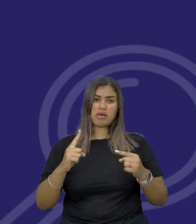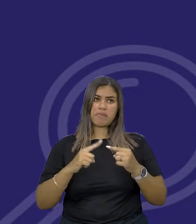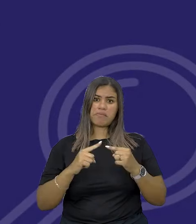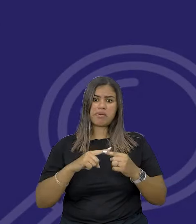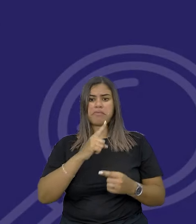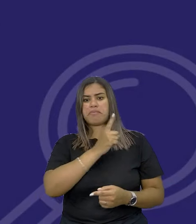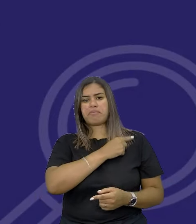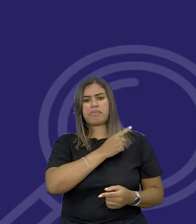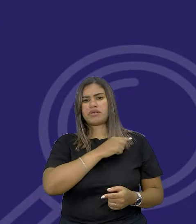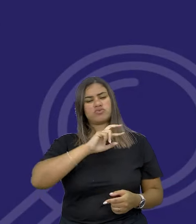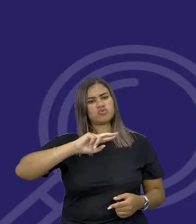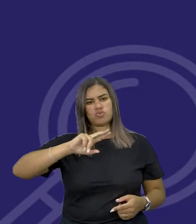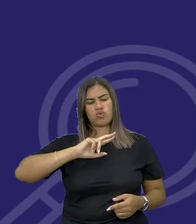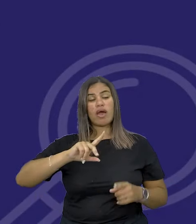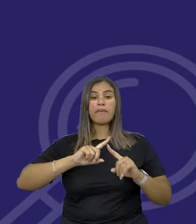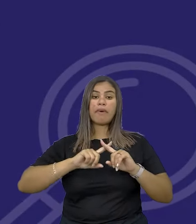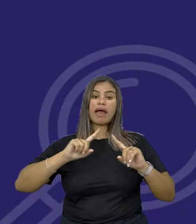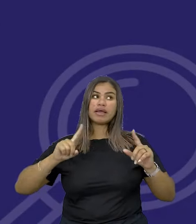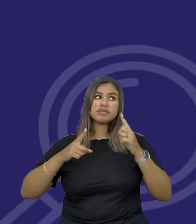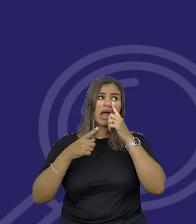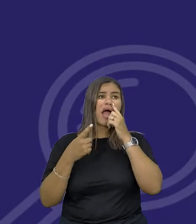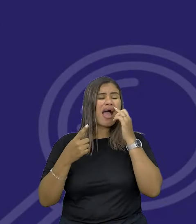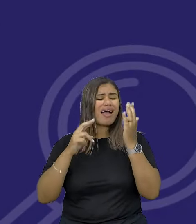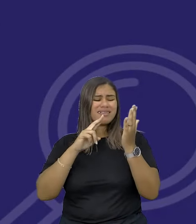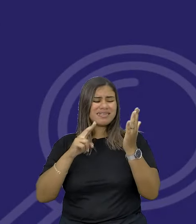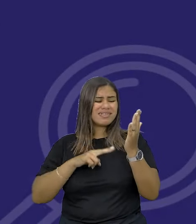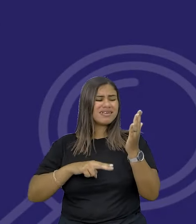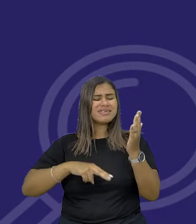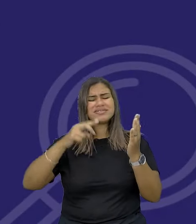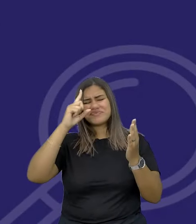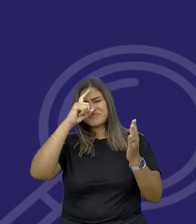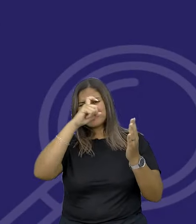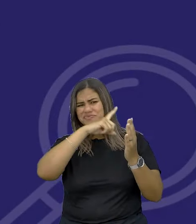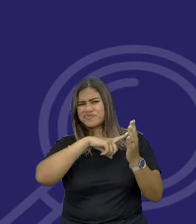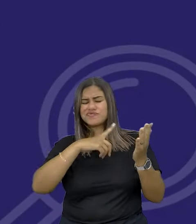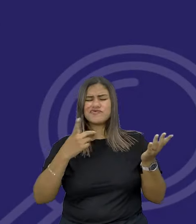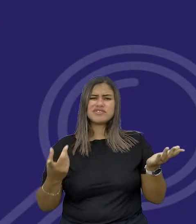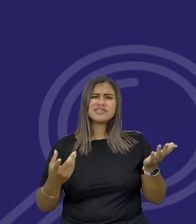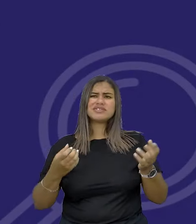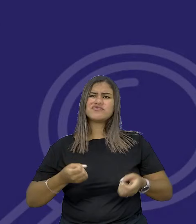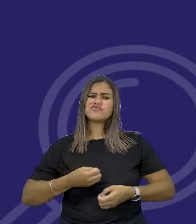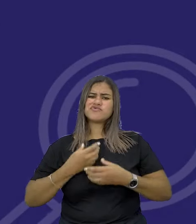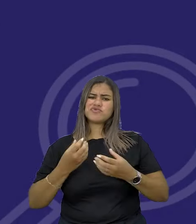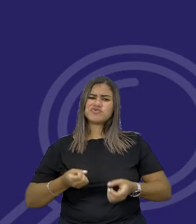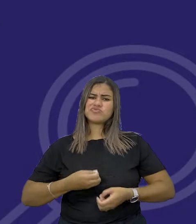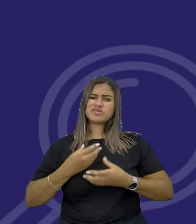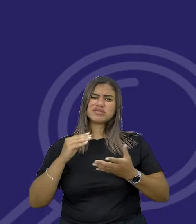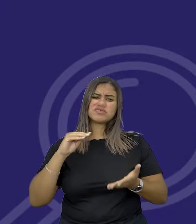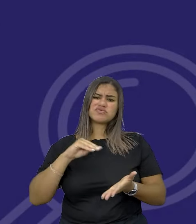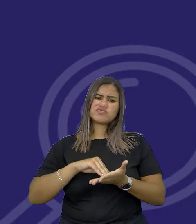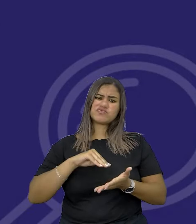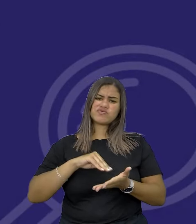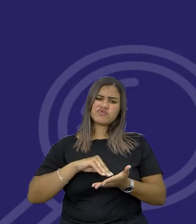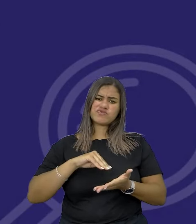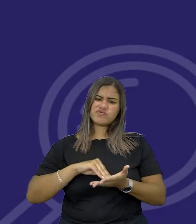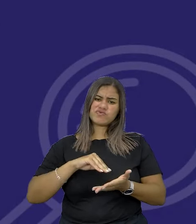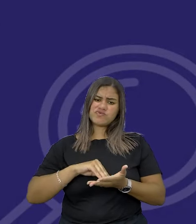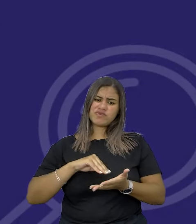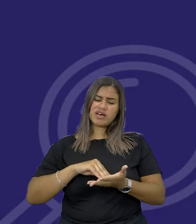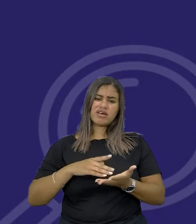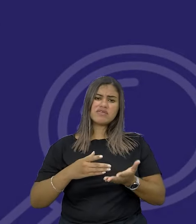ensino médio, mas não der conta de ler, tiver com dificuldade de ler algumas coisas ou algumas informações, dependendo do tipo de problema que eu seleciono,